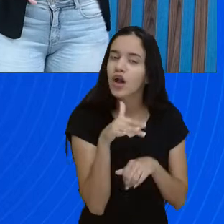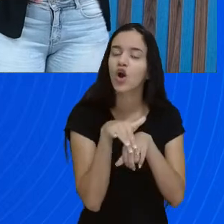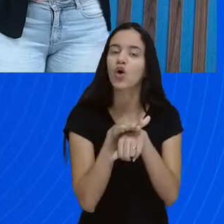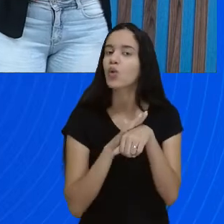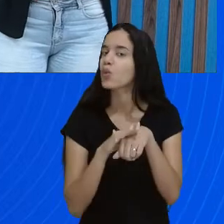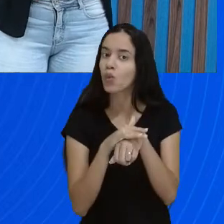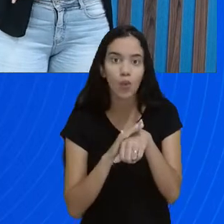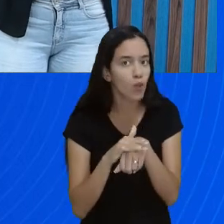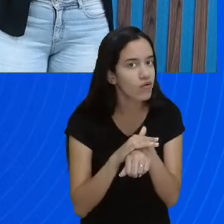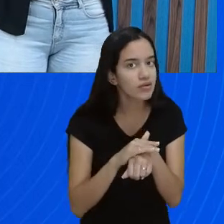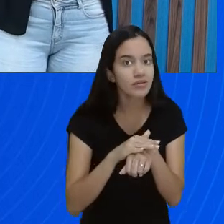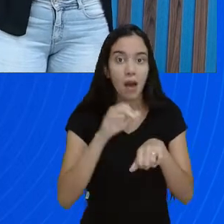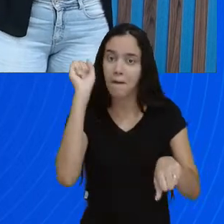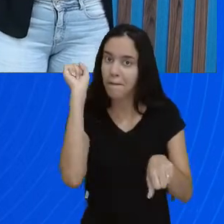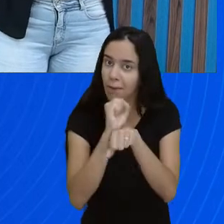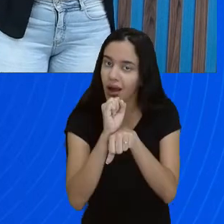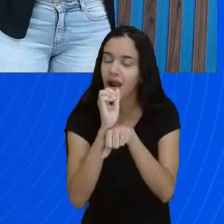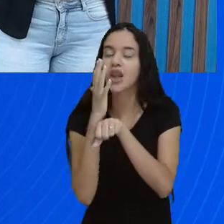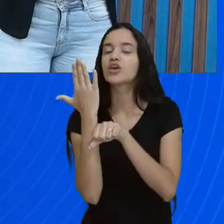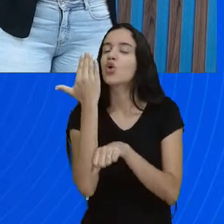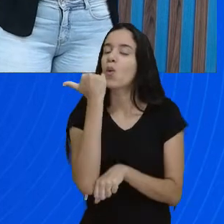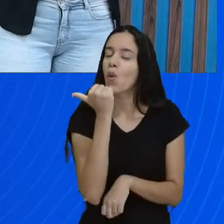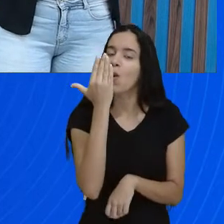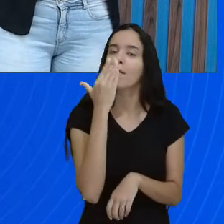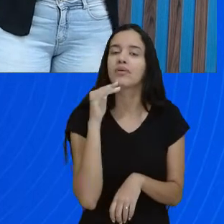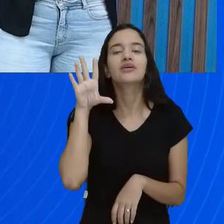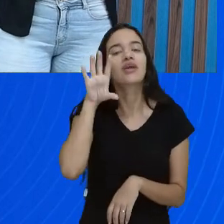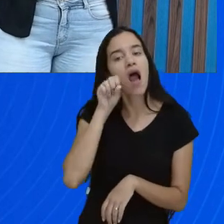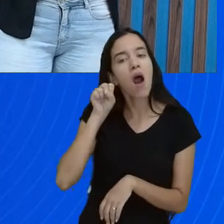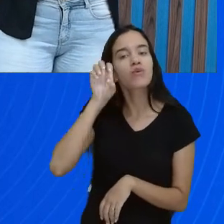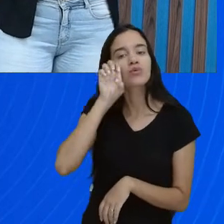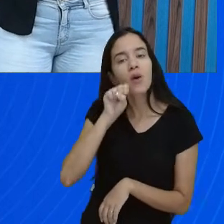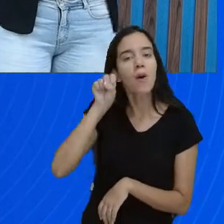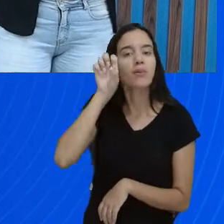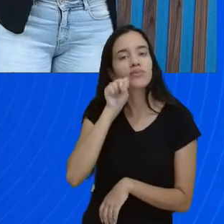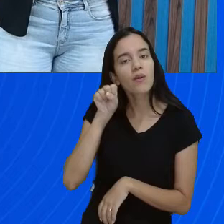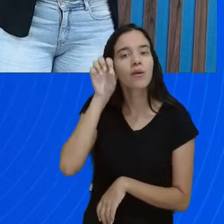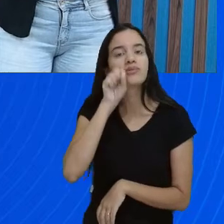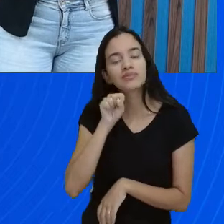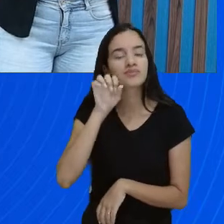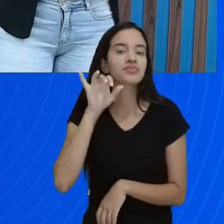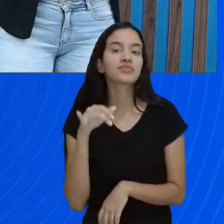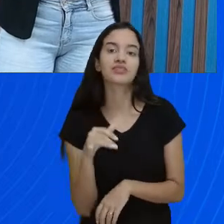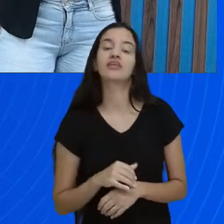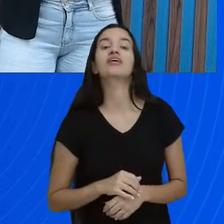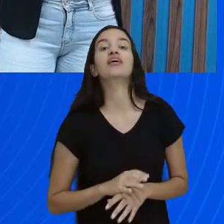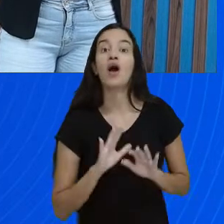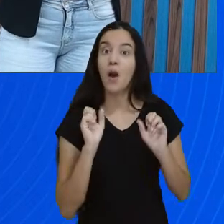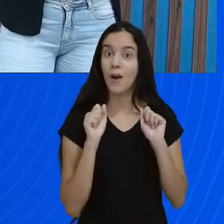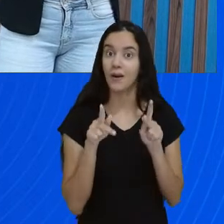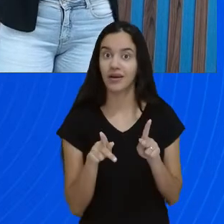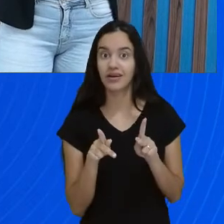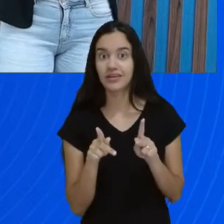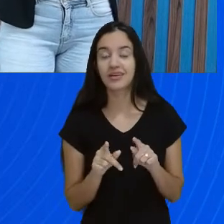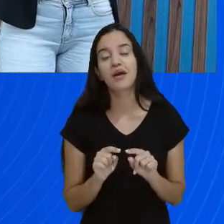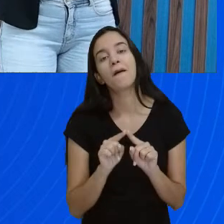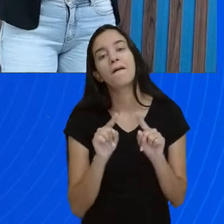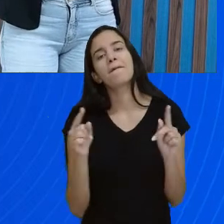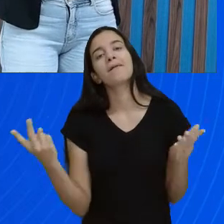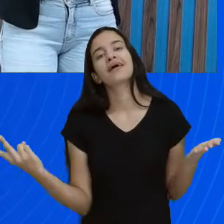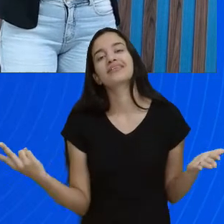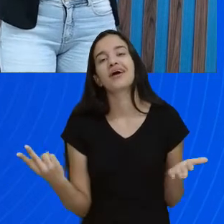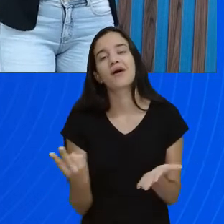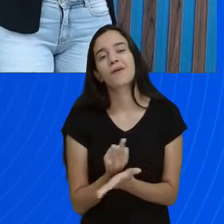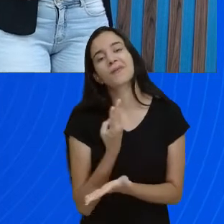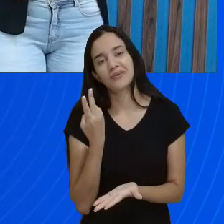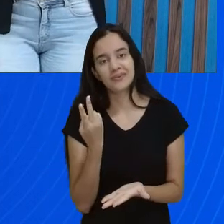estiver comendo, tá, gente? Mastiga bem os alimentos, que é para engolir direitinho e nada de se engasgar, tá? Mas aí aconteceu